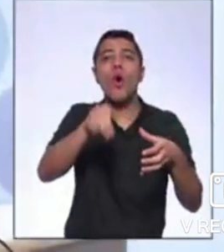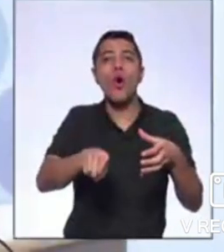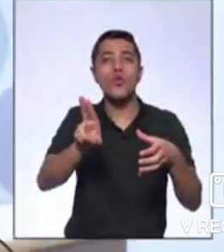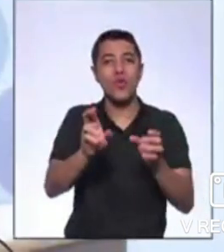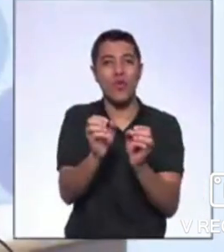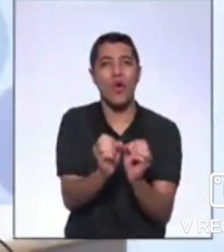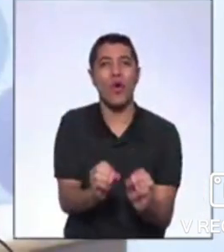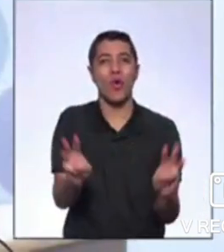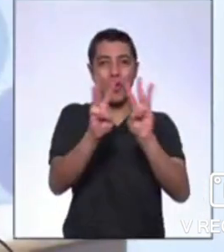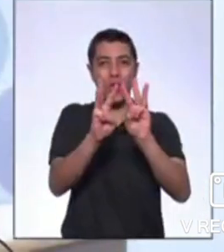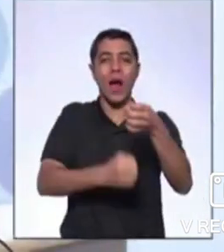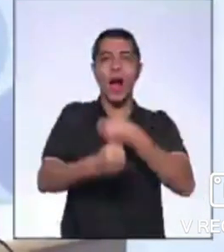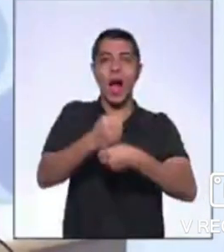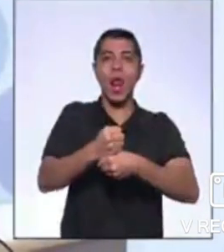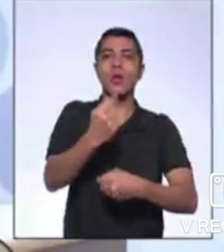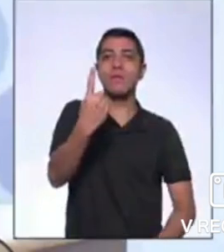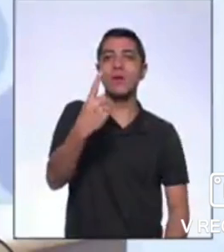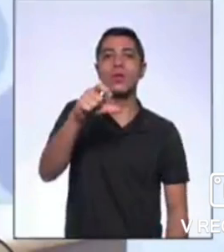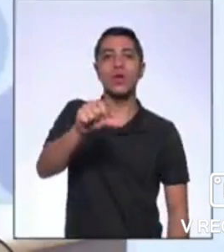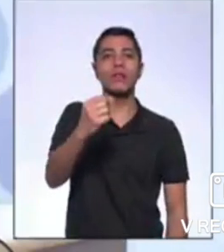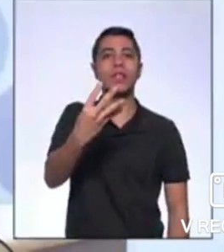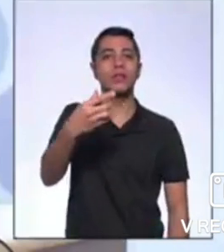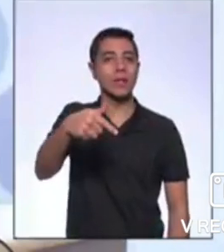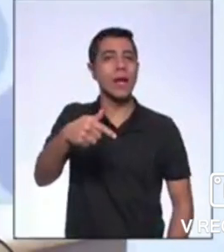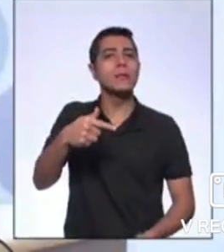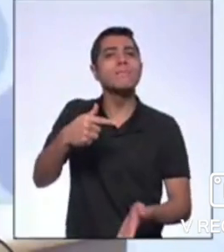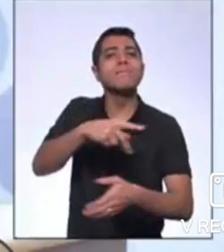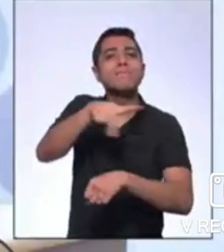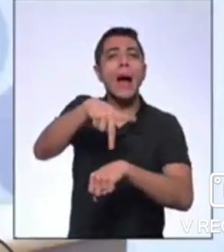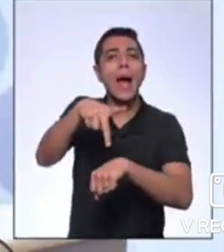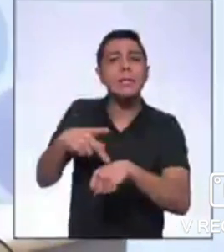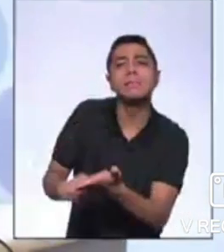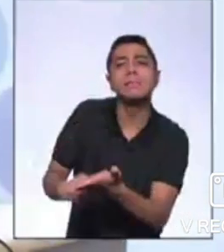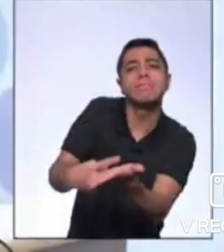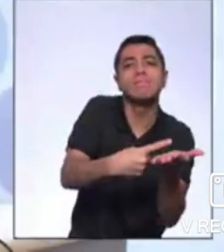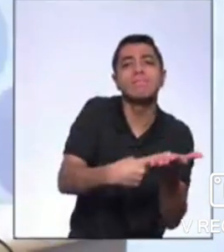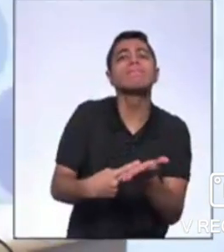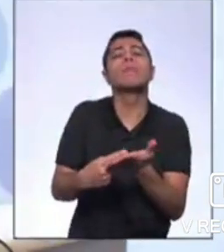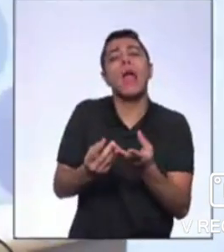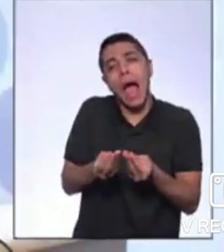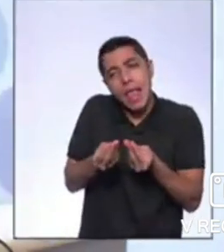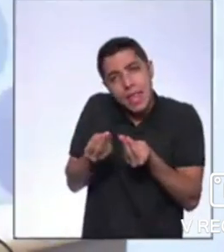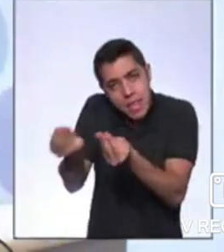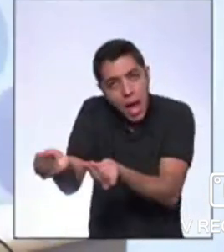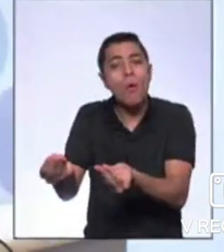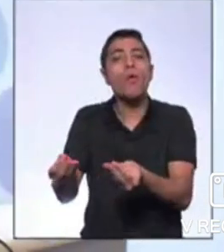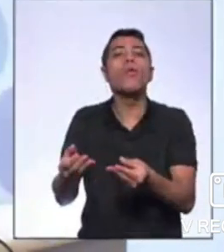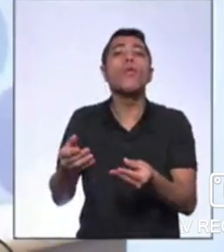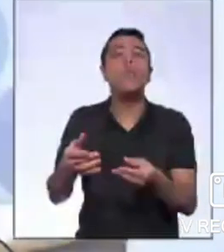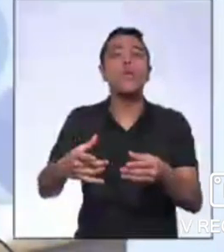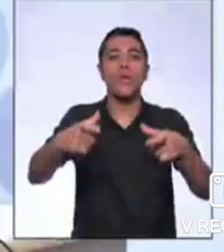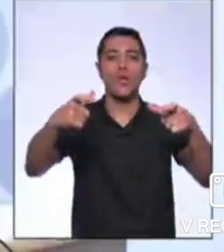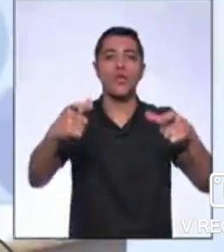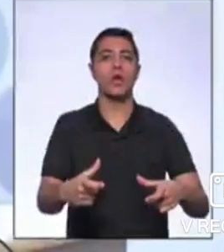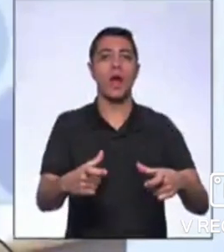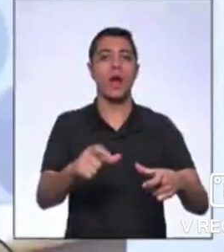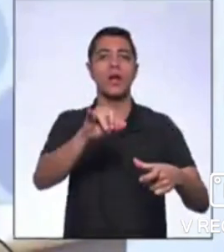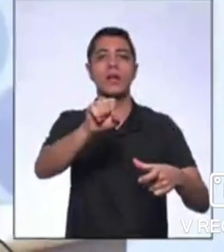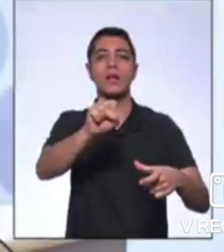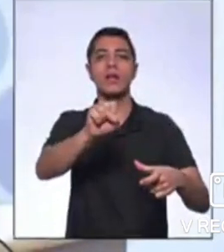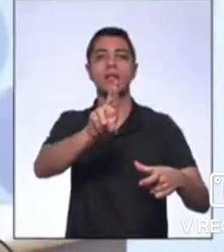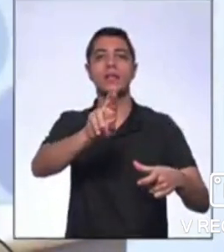a criação do Estado de Israel, estabelecendo para eles um território onde eles vão poder viver, e a